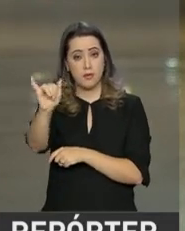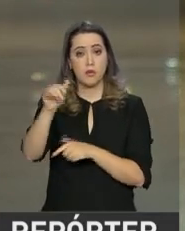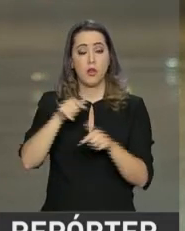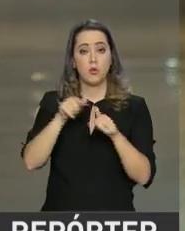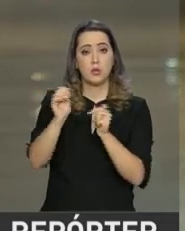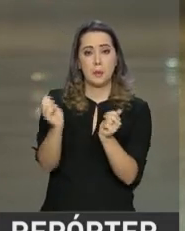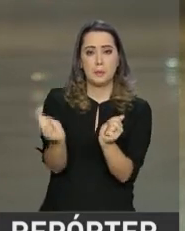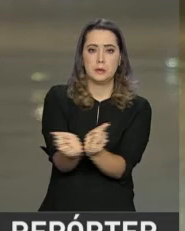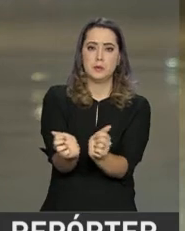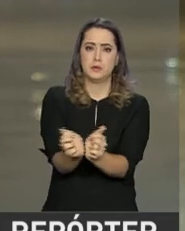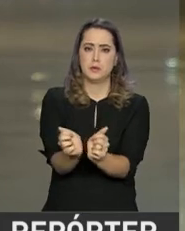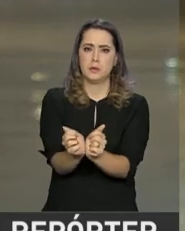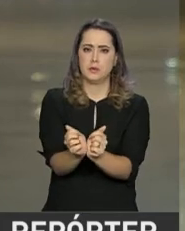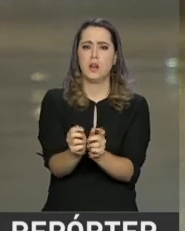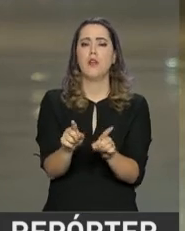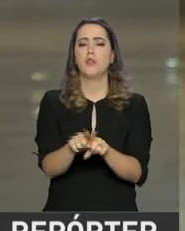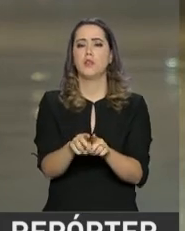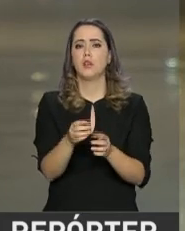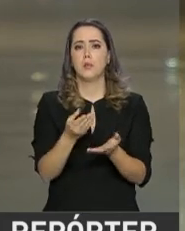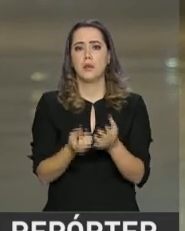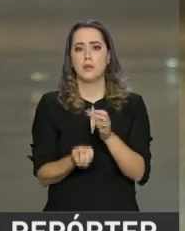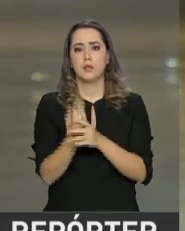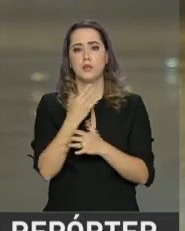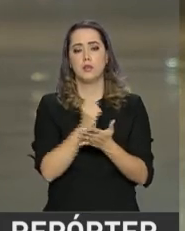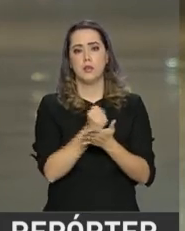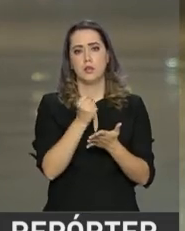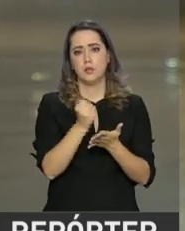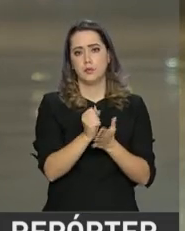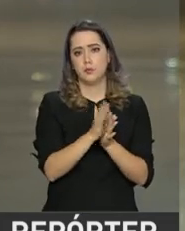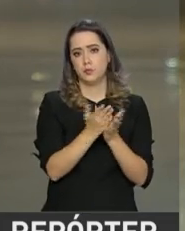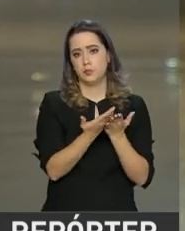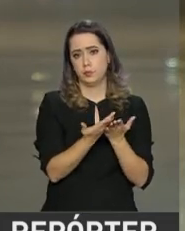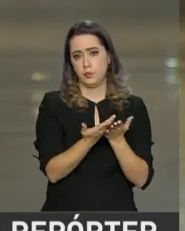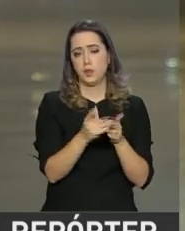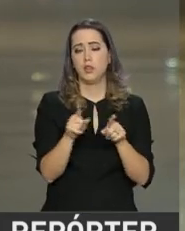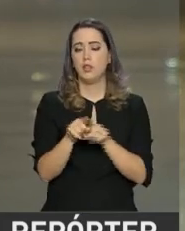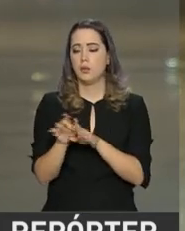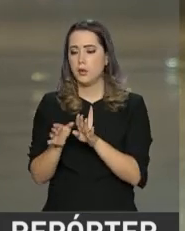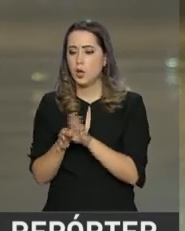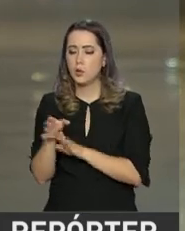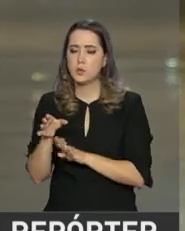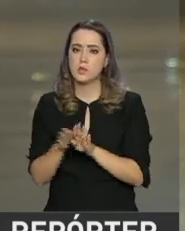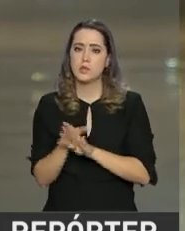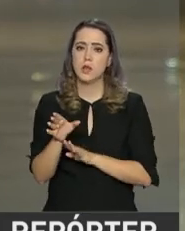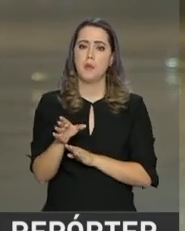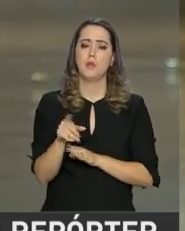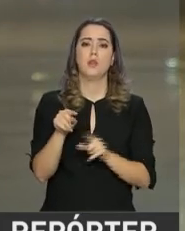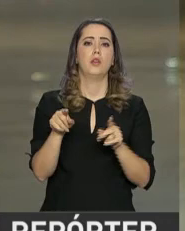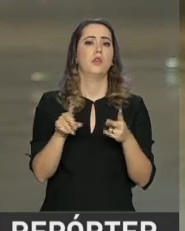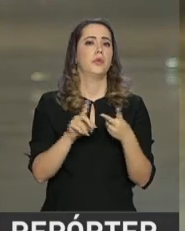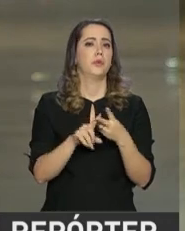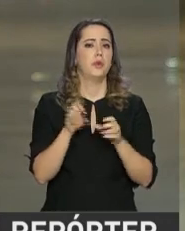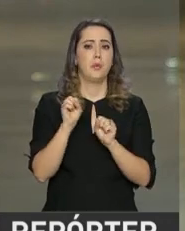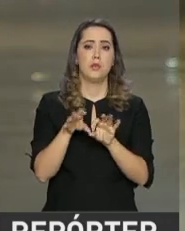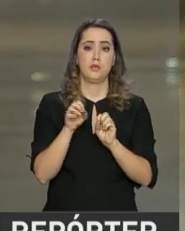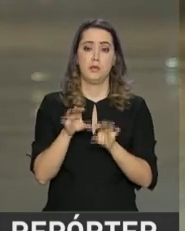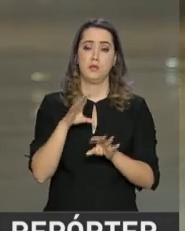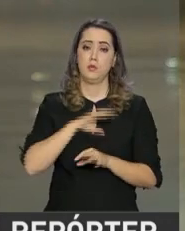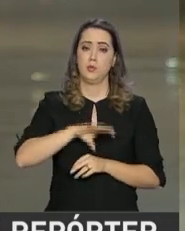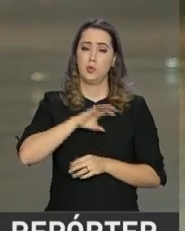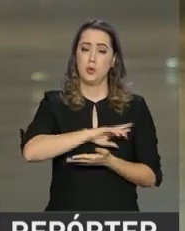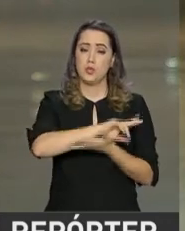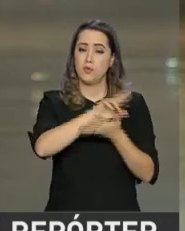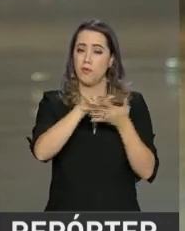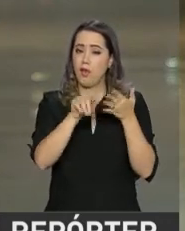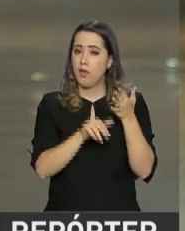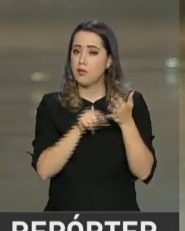além de ações de inserção no mercado como orientação a língua portuguesa para os próximos meses está